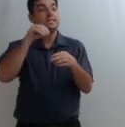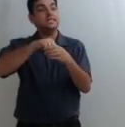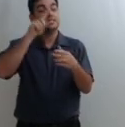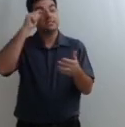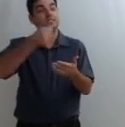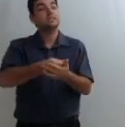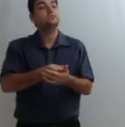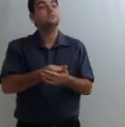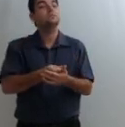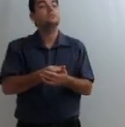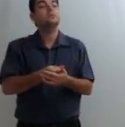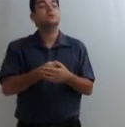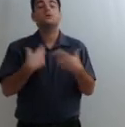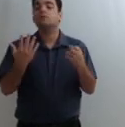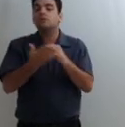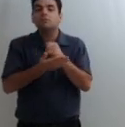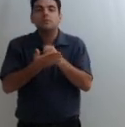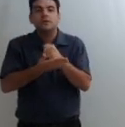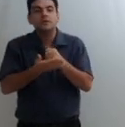fundamento